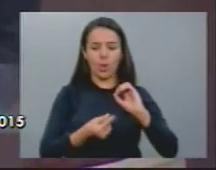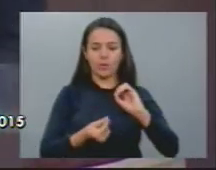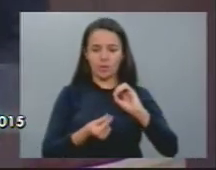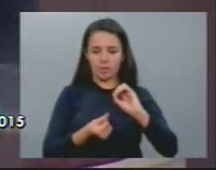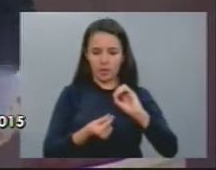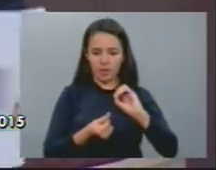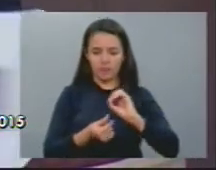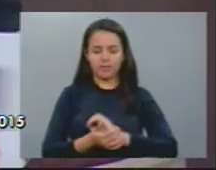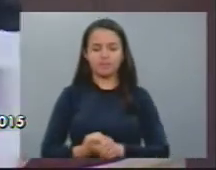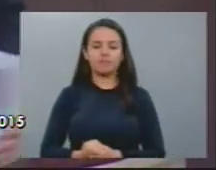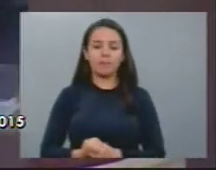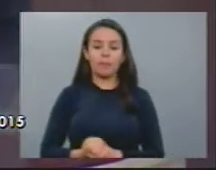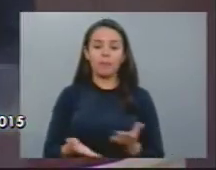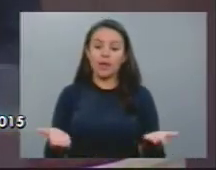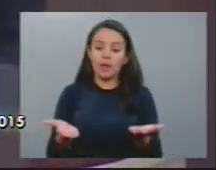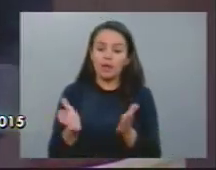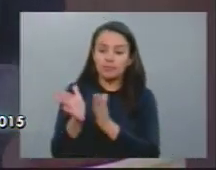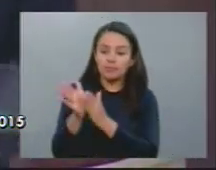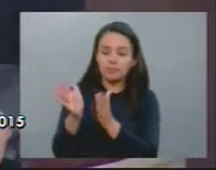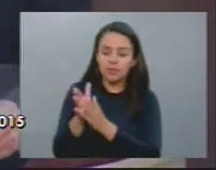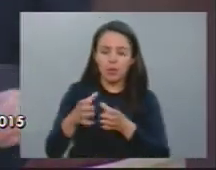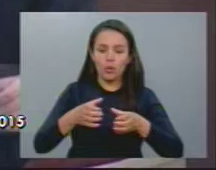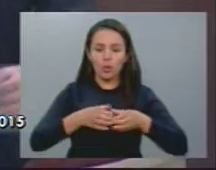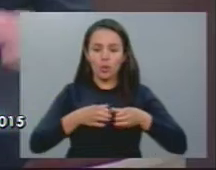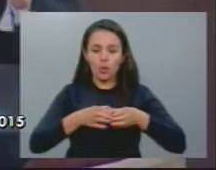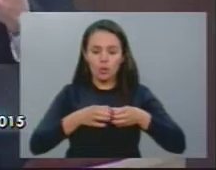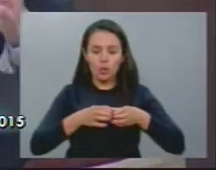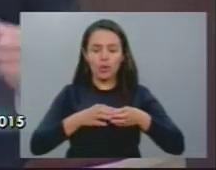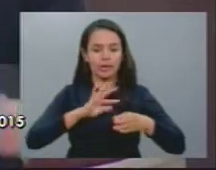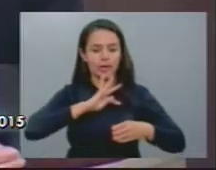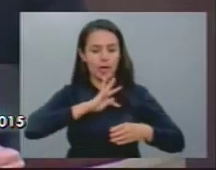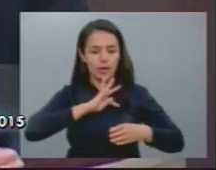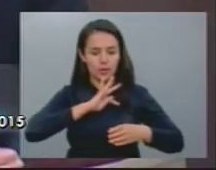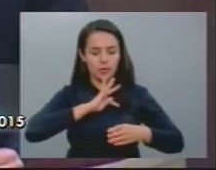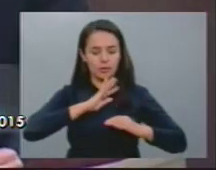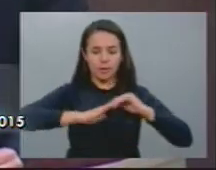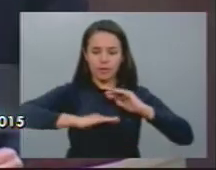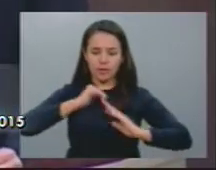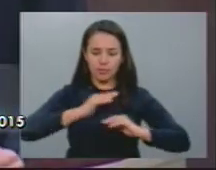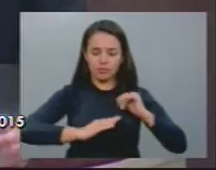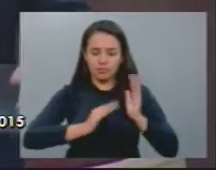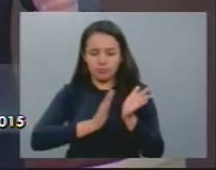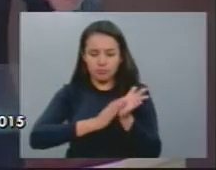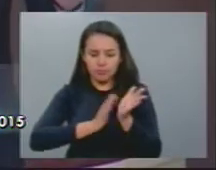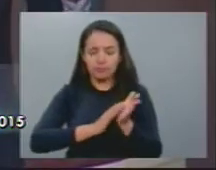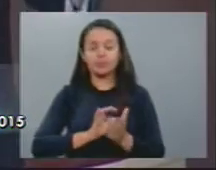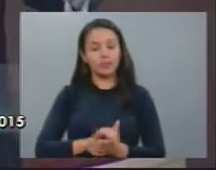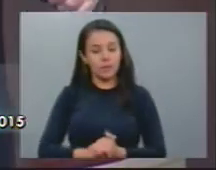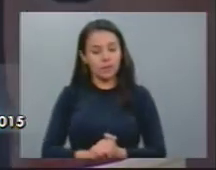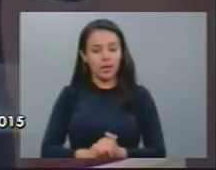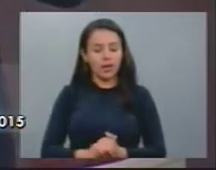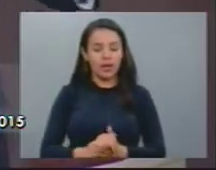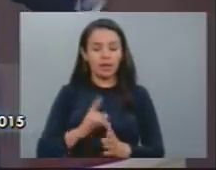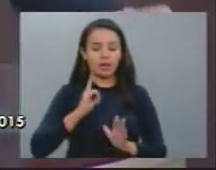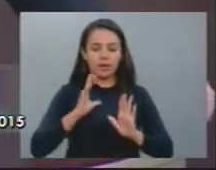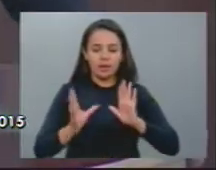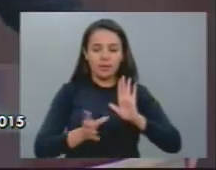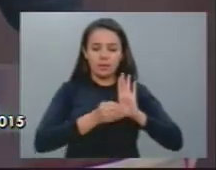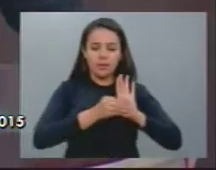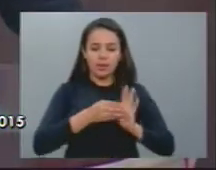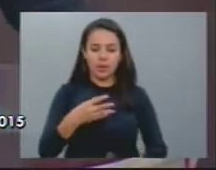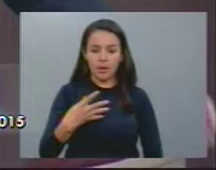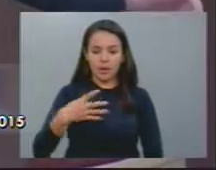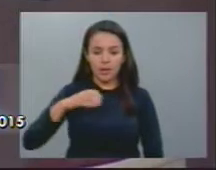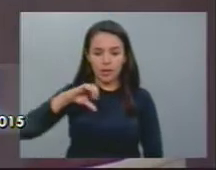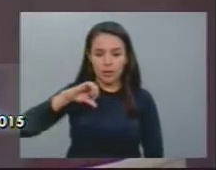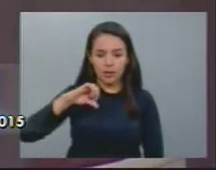papel da nossa assessoria técnica. Destas 49 emendas, nós estamos